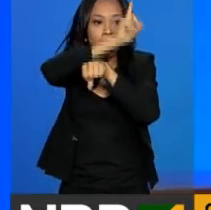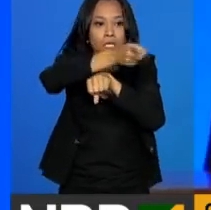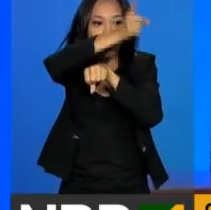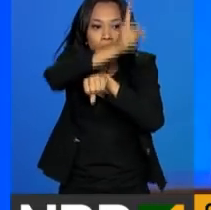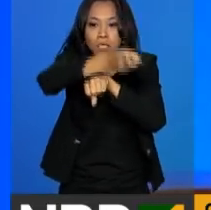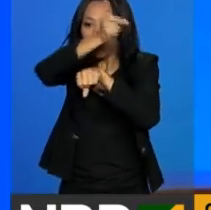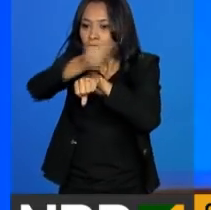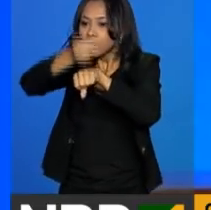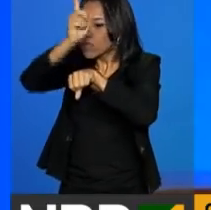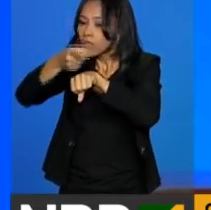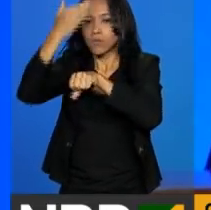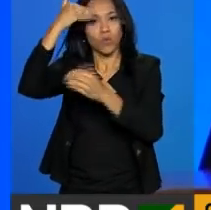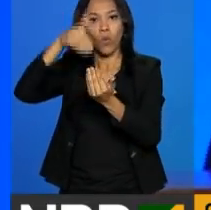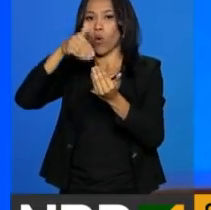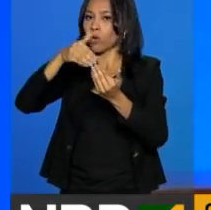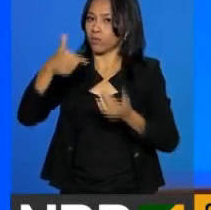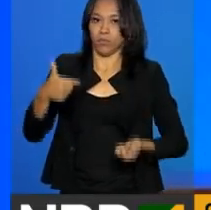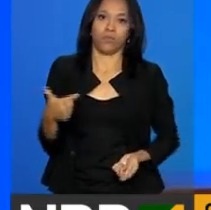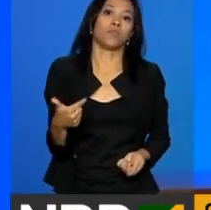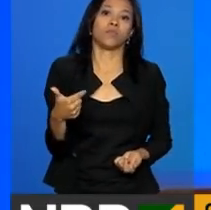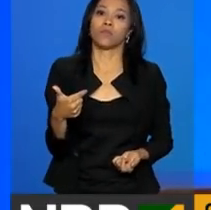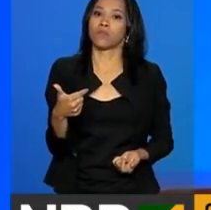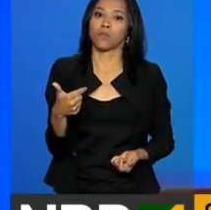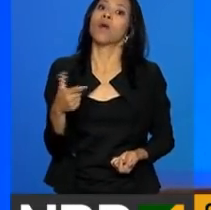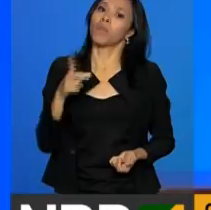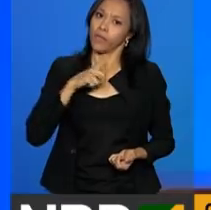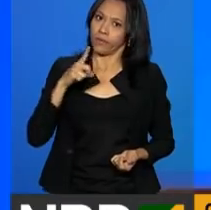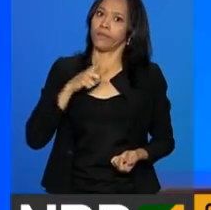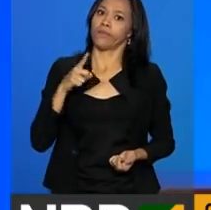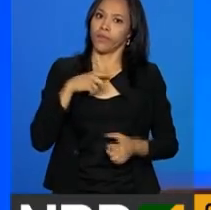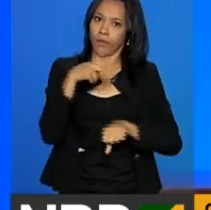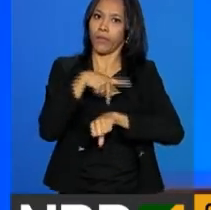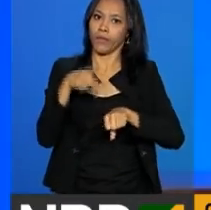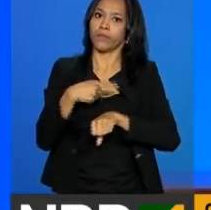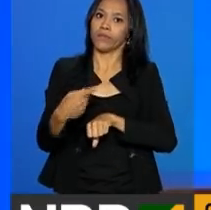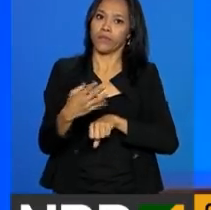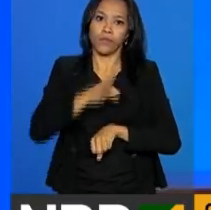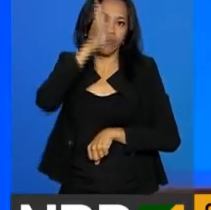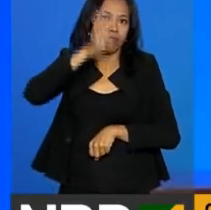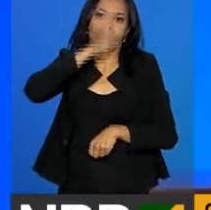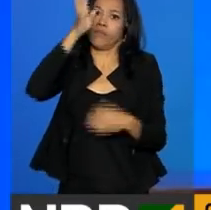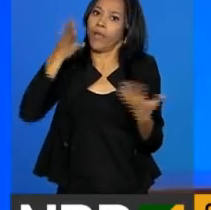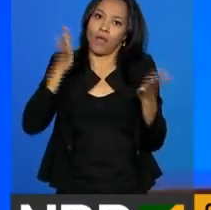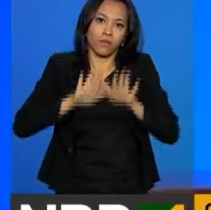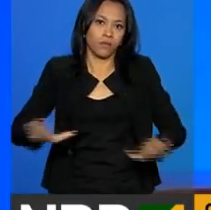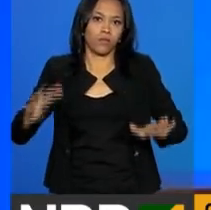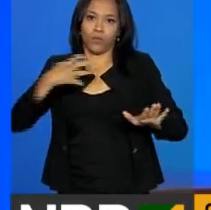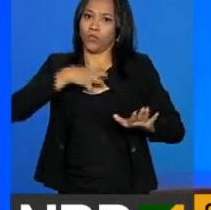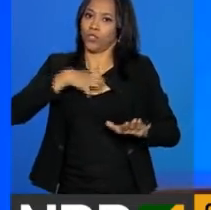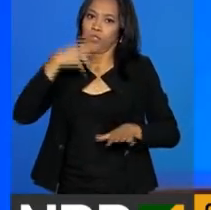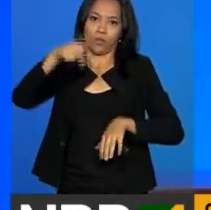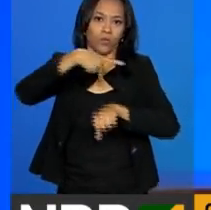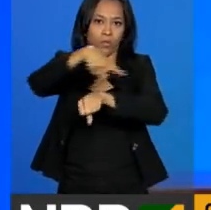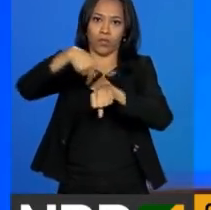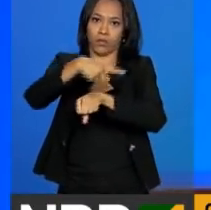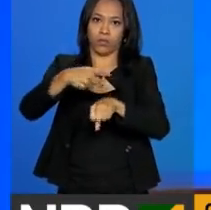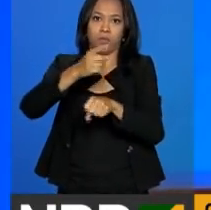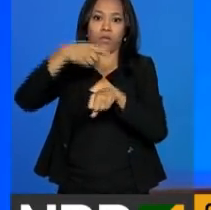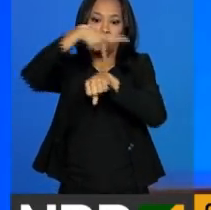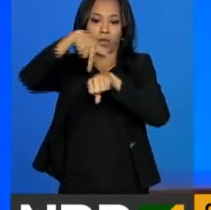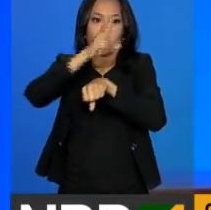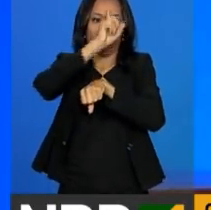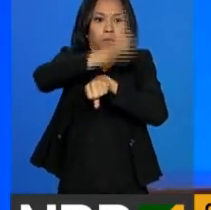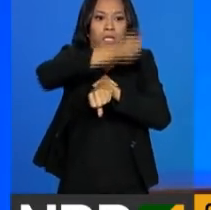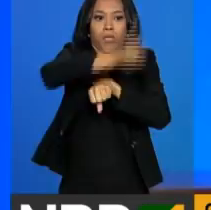há países que muitas vezes exagera no protecionismo é em fácil do proteccionismo porque são países